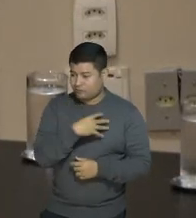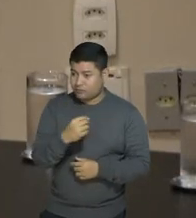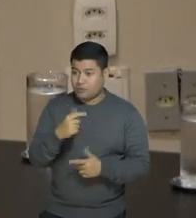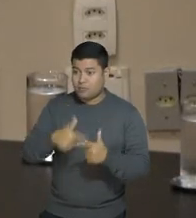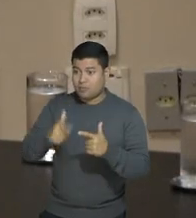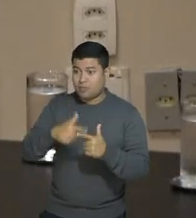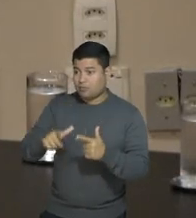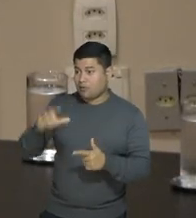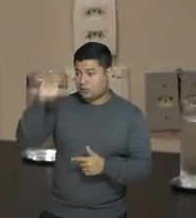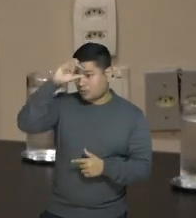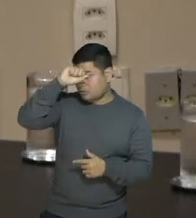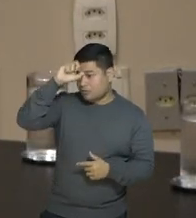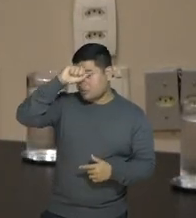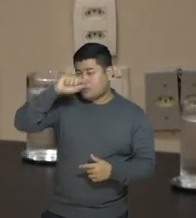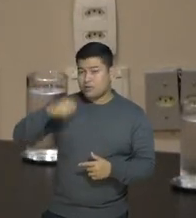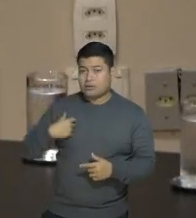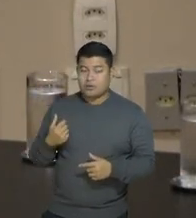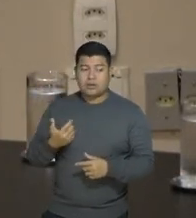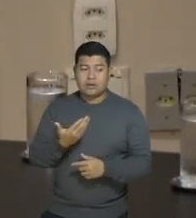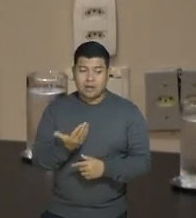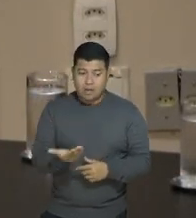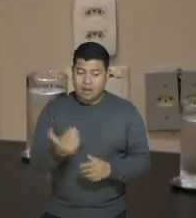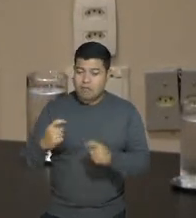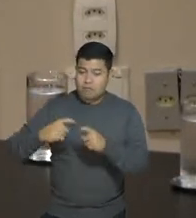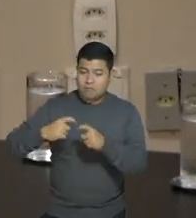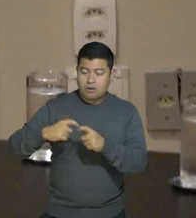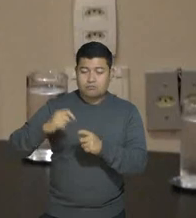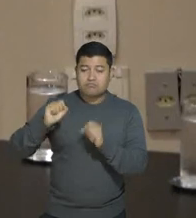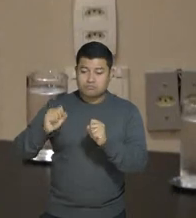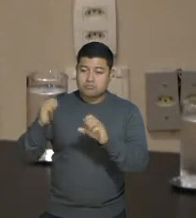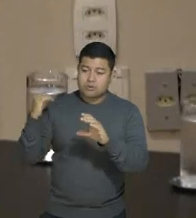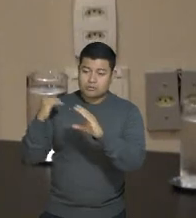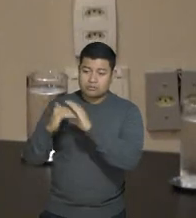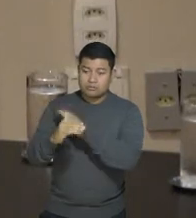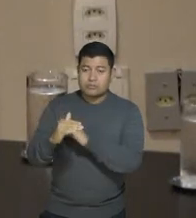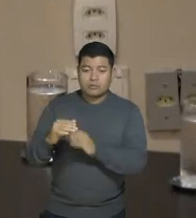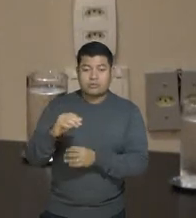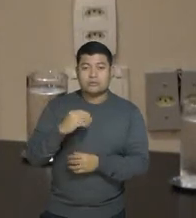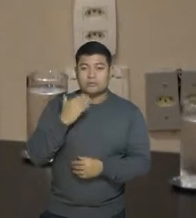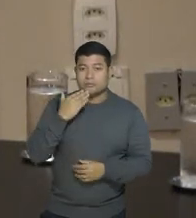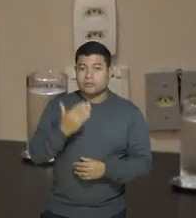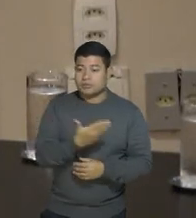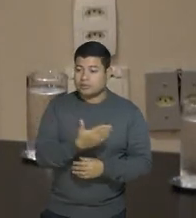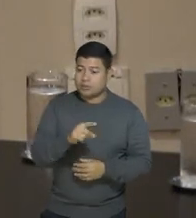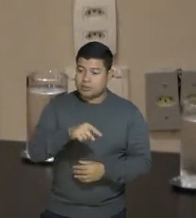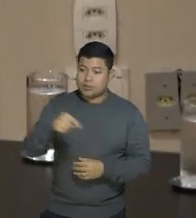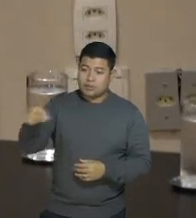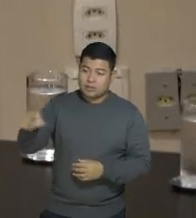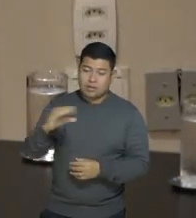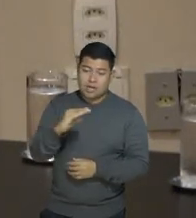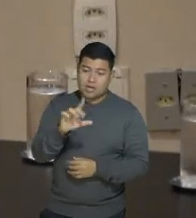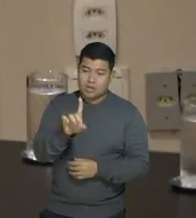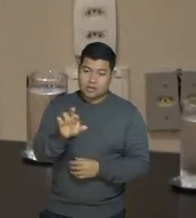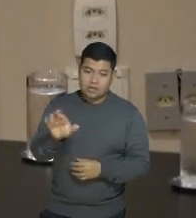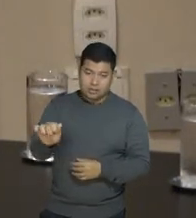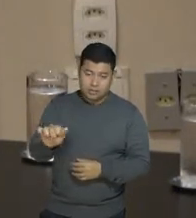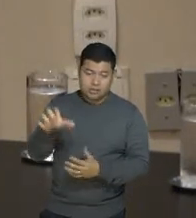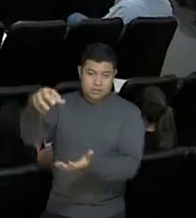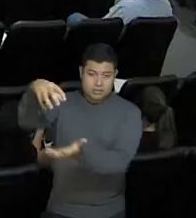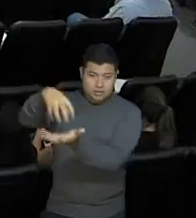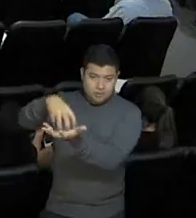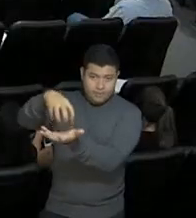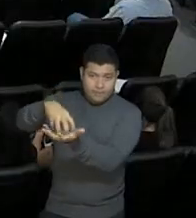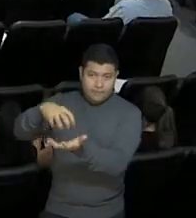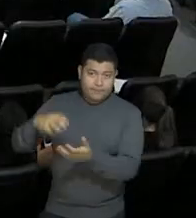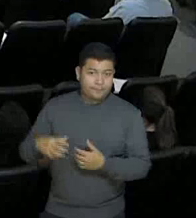O médico pode fazer um encaminhamento. A escola percebeu que esse aluno tem dificuldade de aprendizagem, não